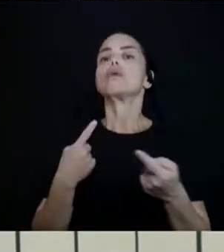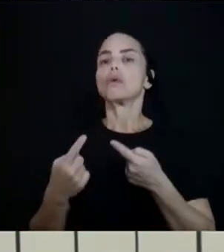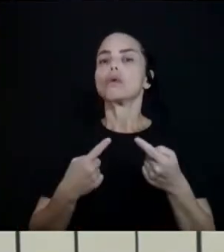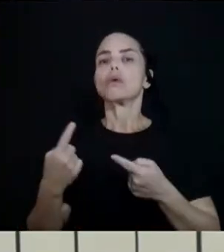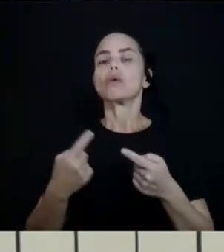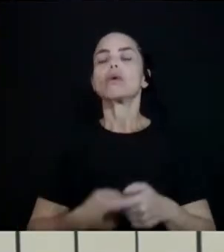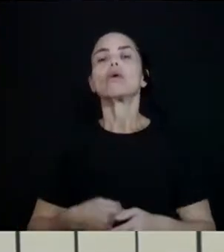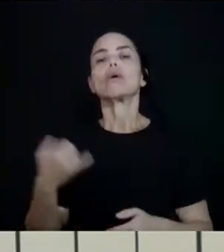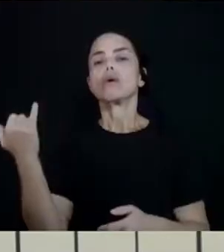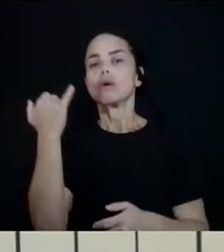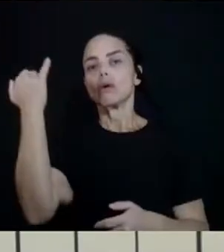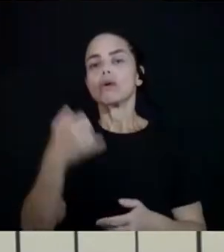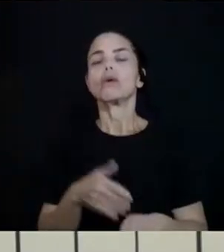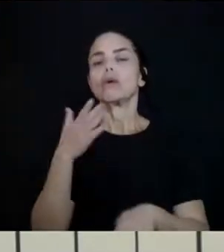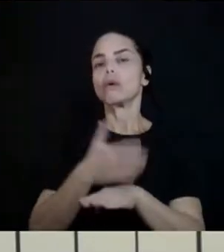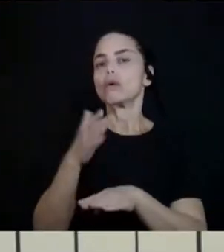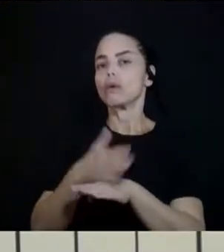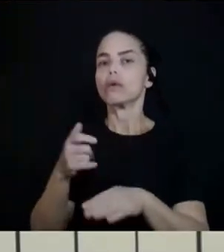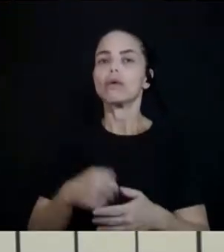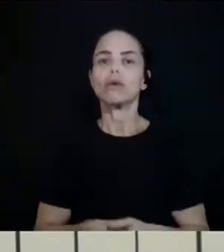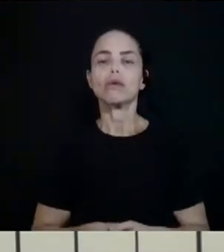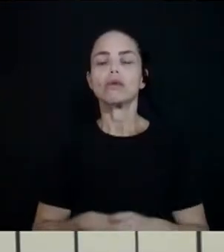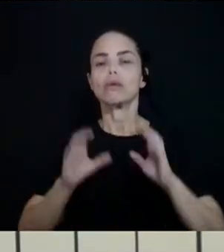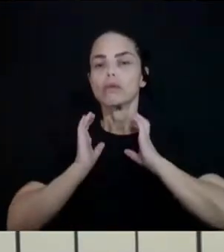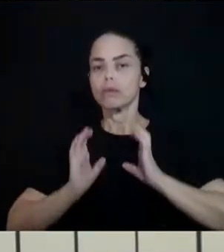da participação cidadã.